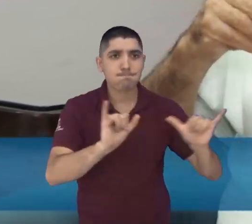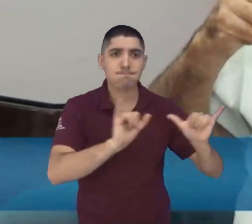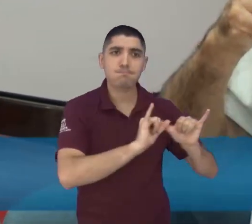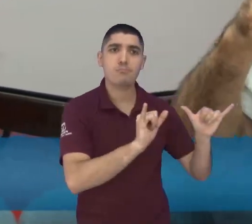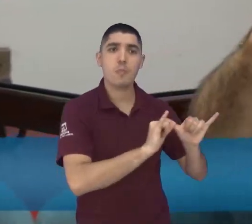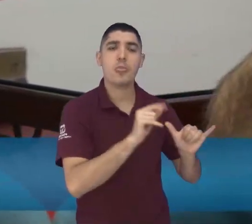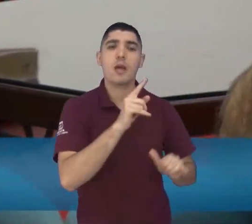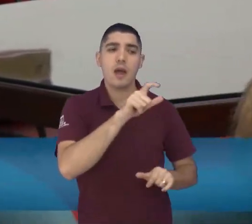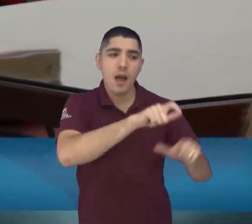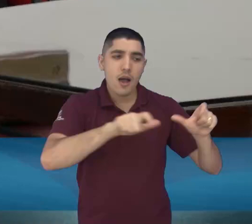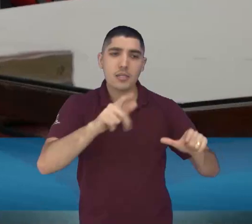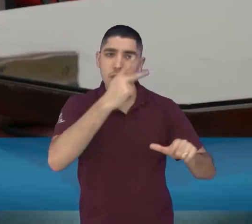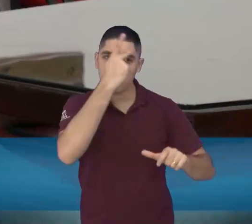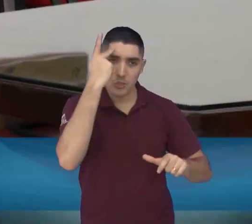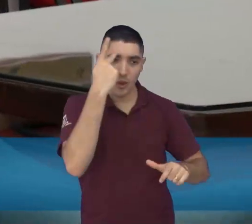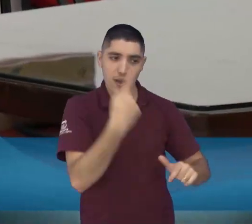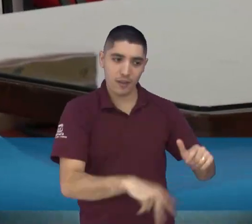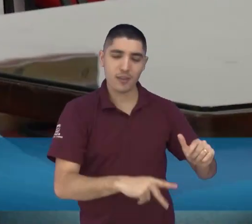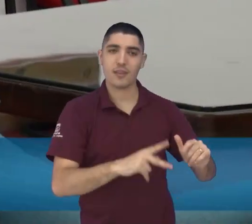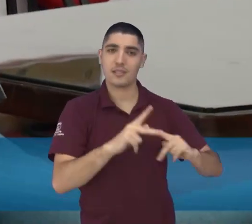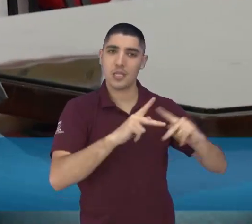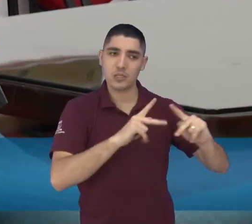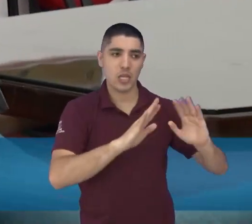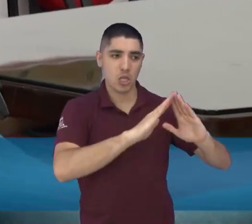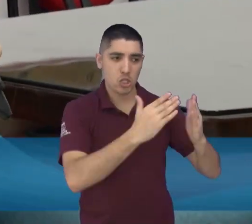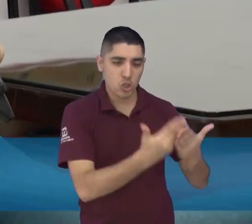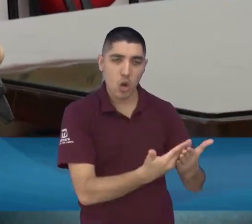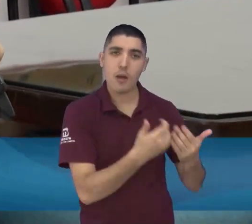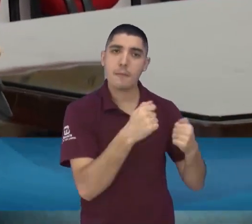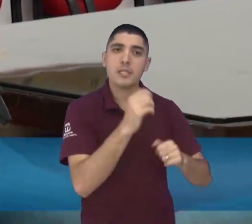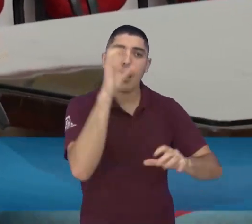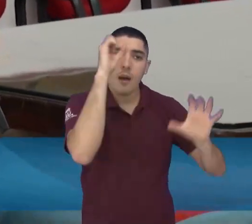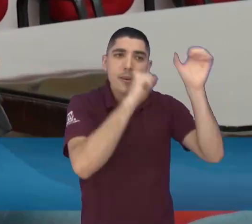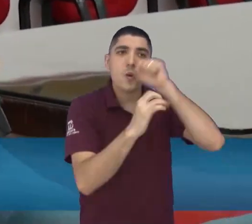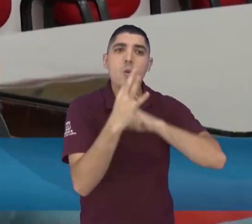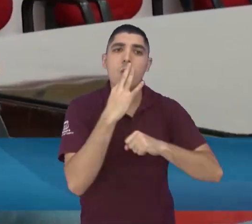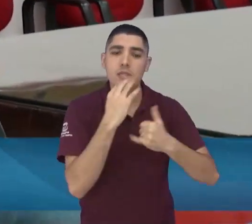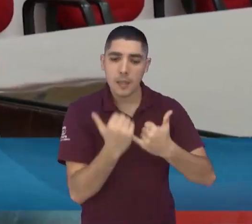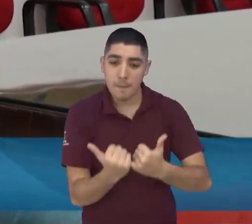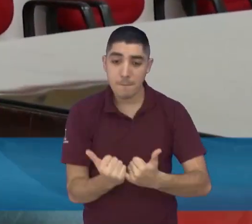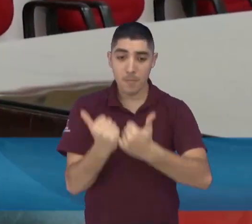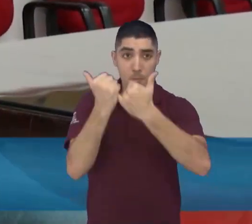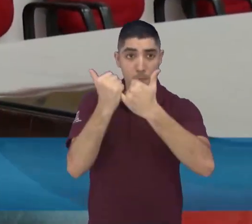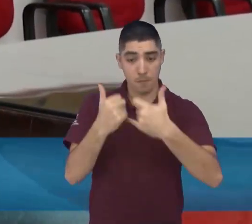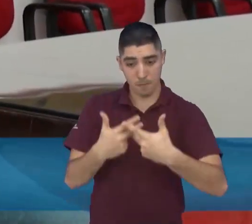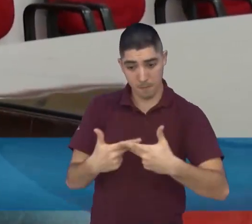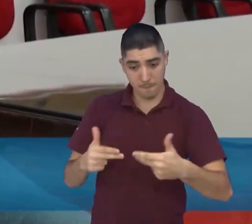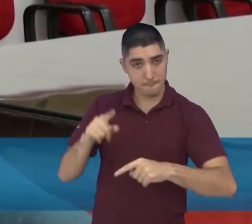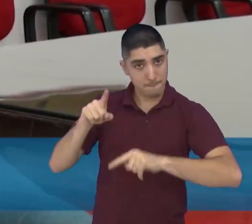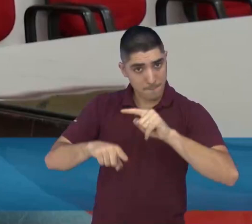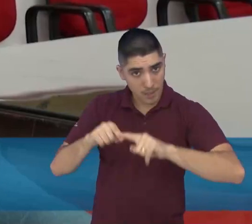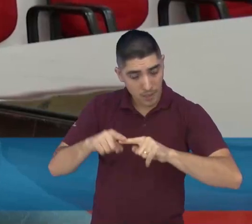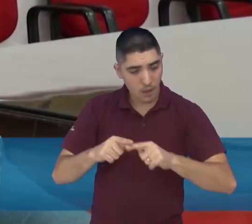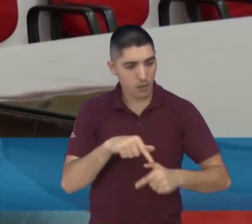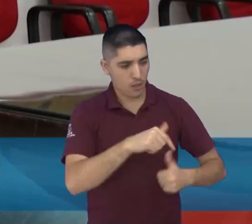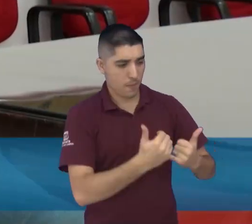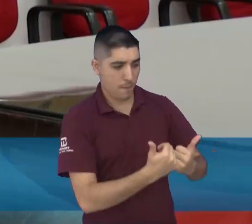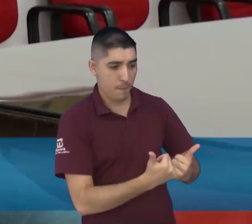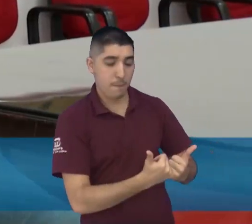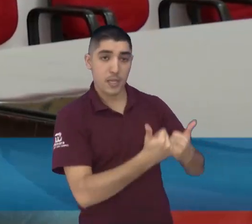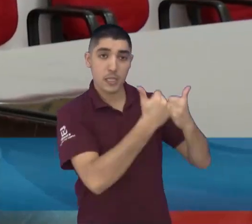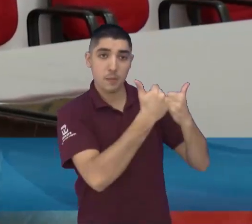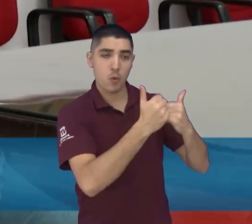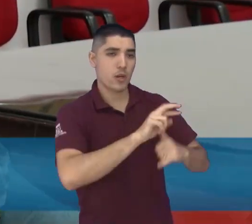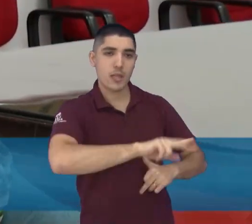história e dos patrimônios, né, e dos, tanto imaterial quanto material que a gente tem aqui na cidade, é conhecimento das pessoas, né, também